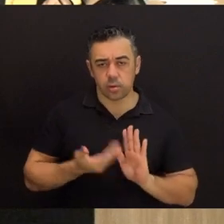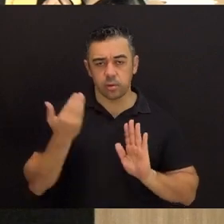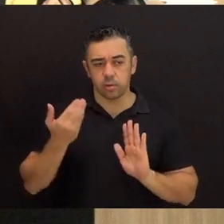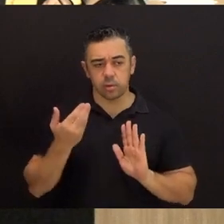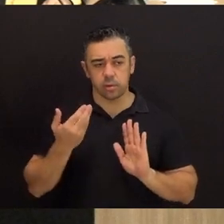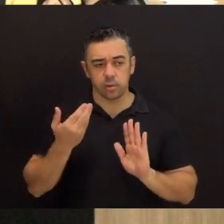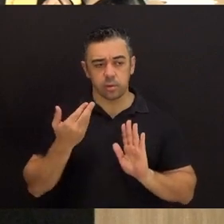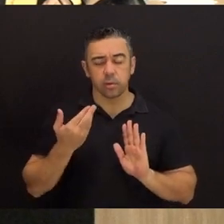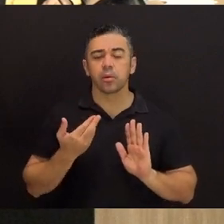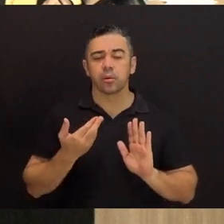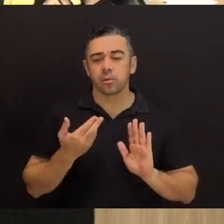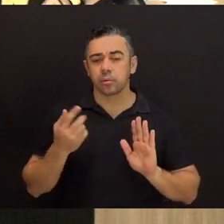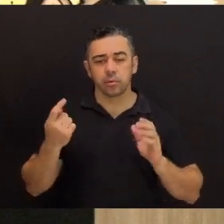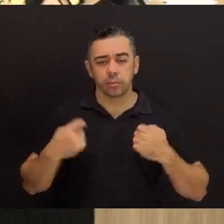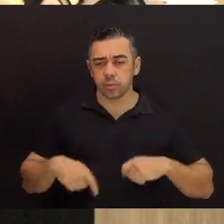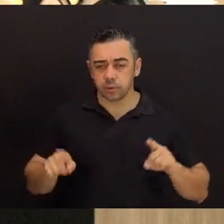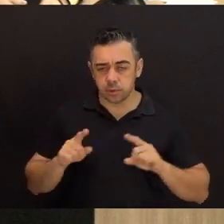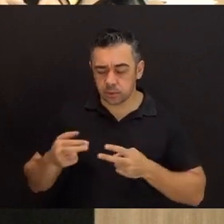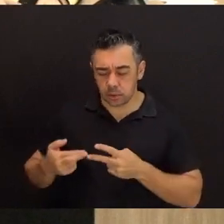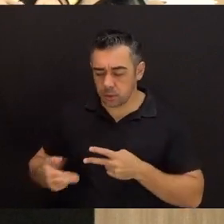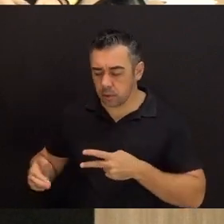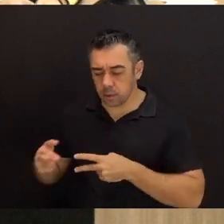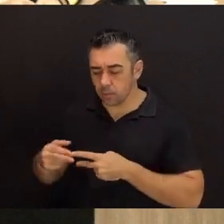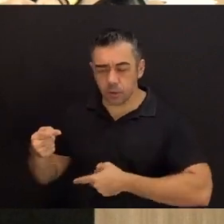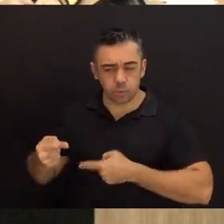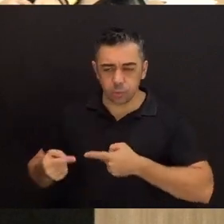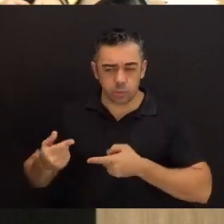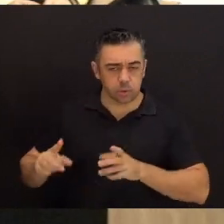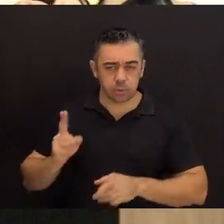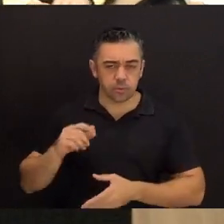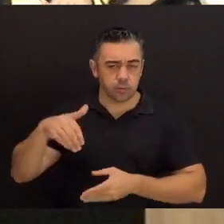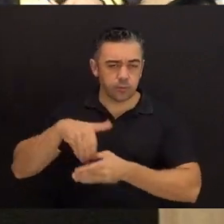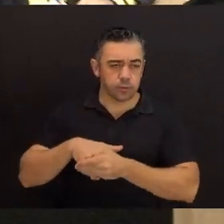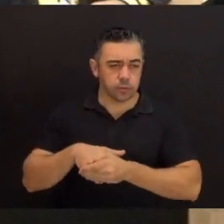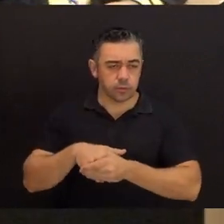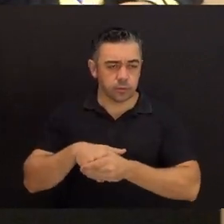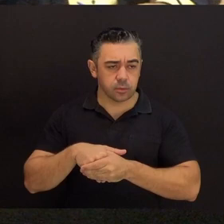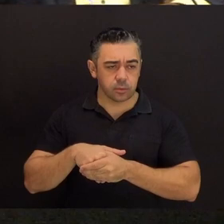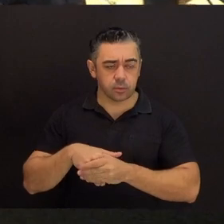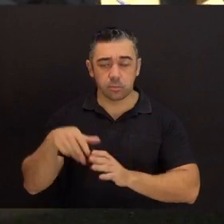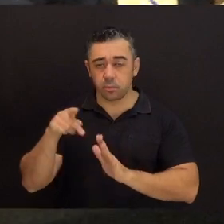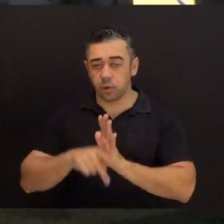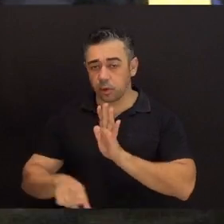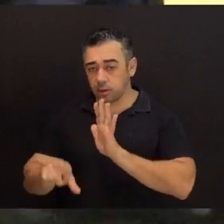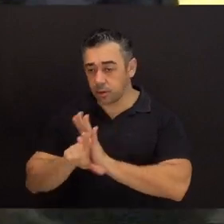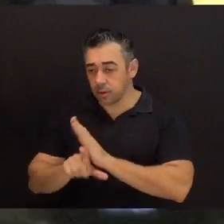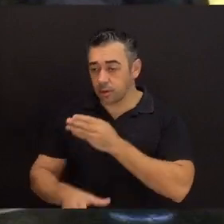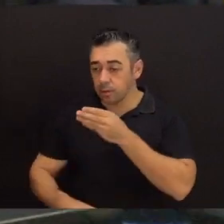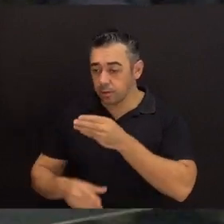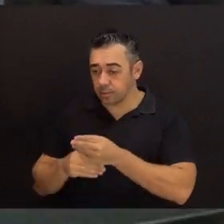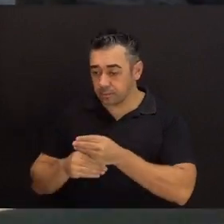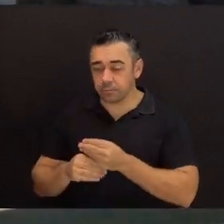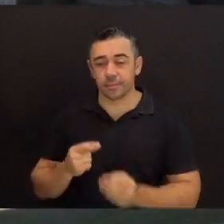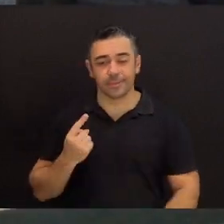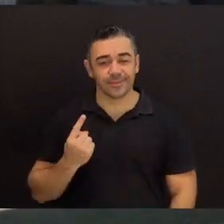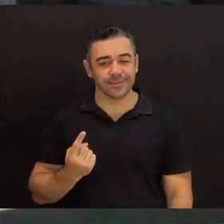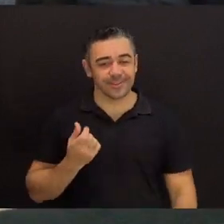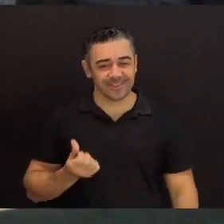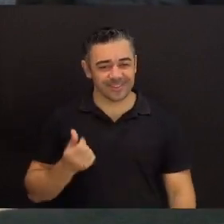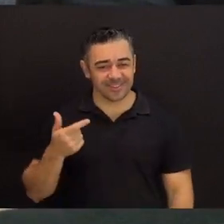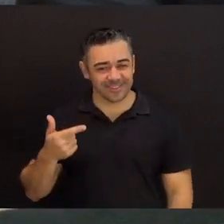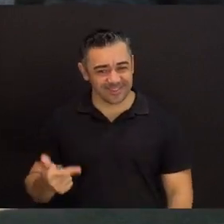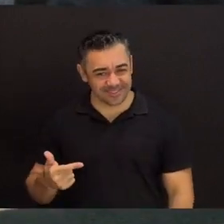requerimento então requerimento não irá para discussão e votação projeto de lei complementar 162